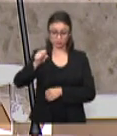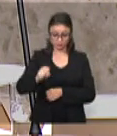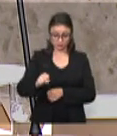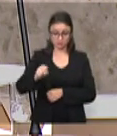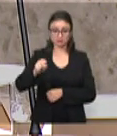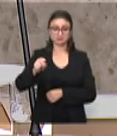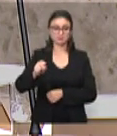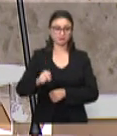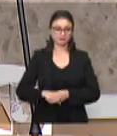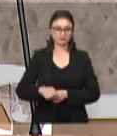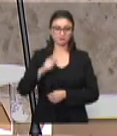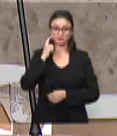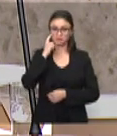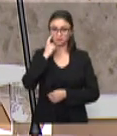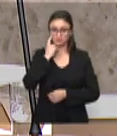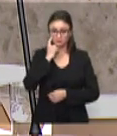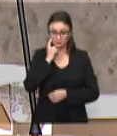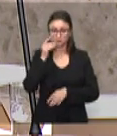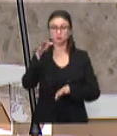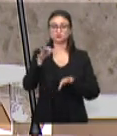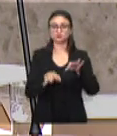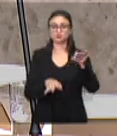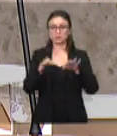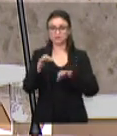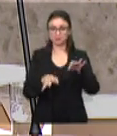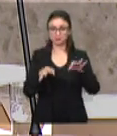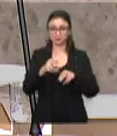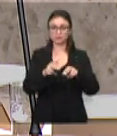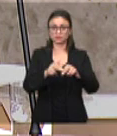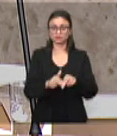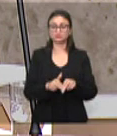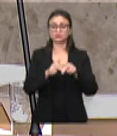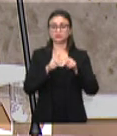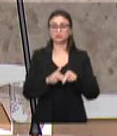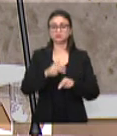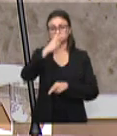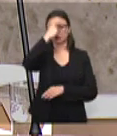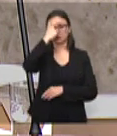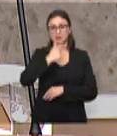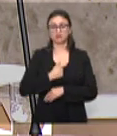a renovação do julgamento. E, por isso, eu fico...